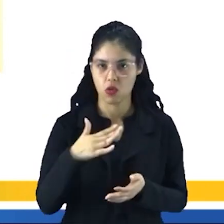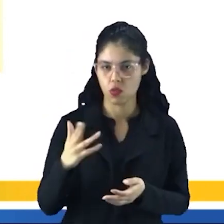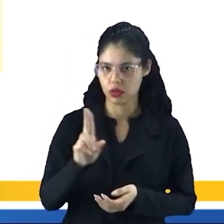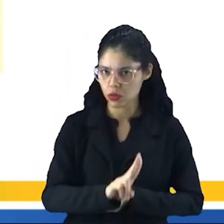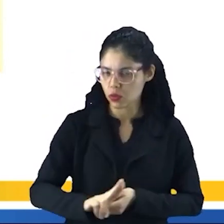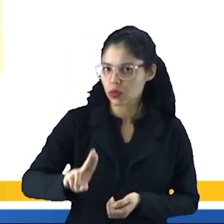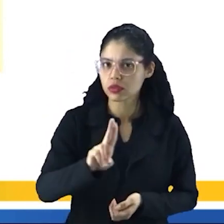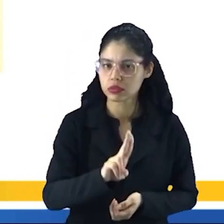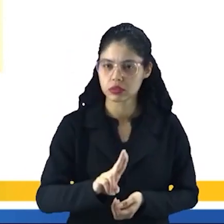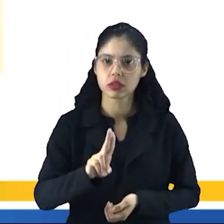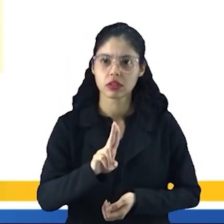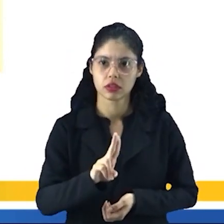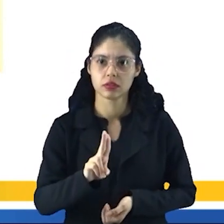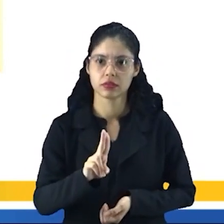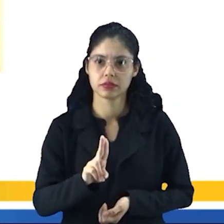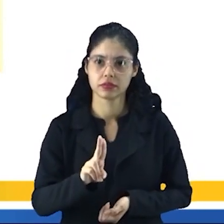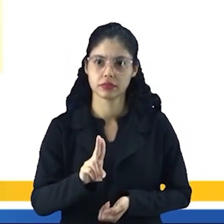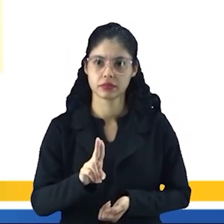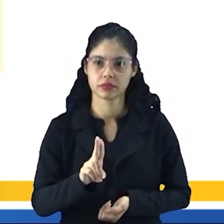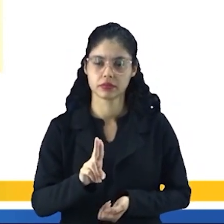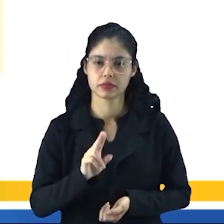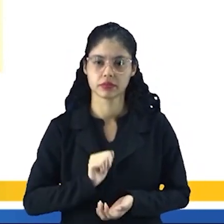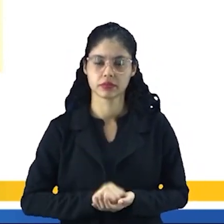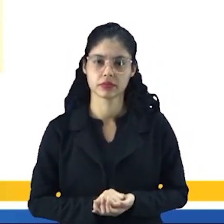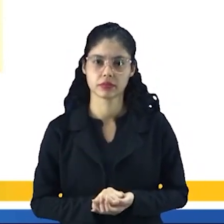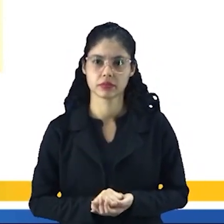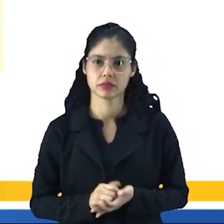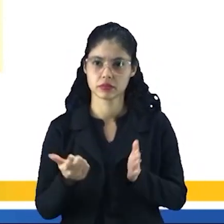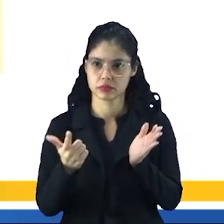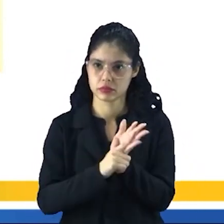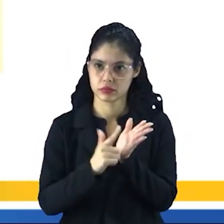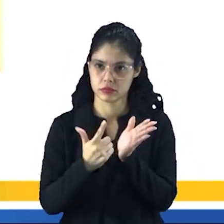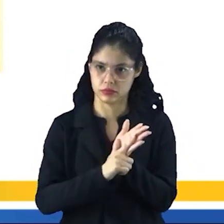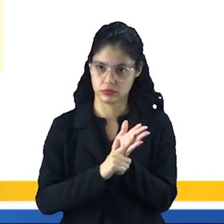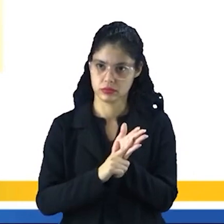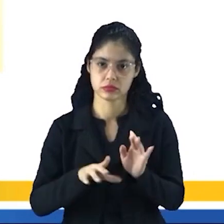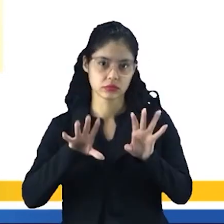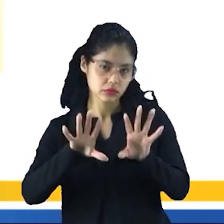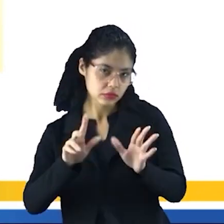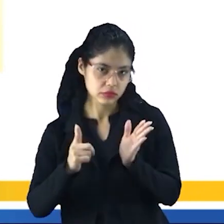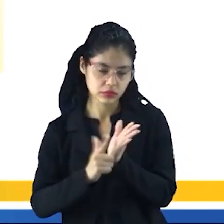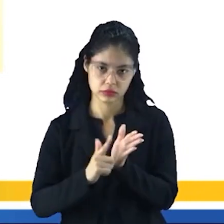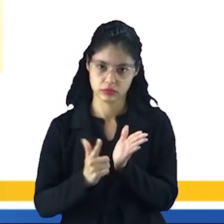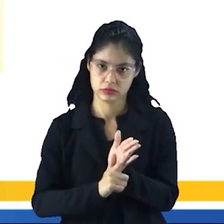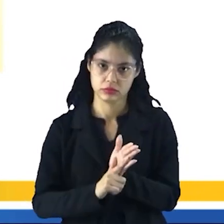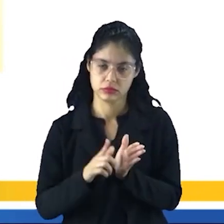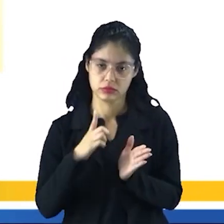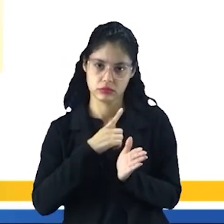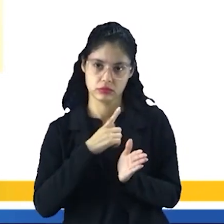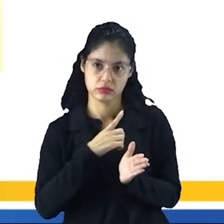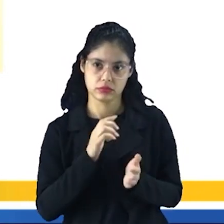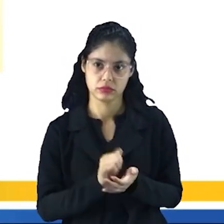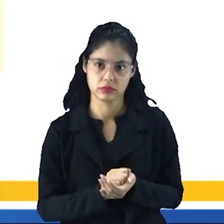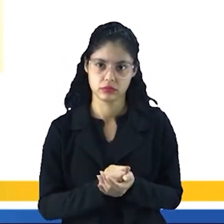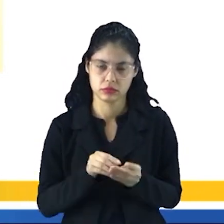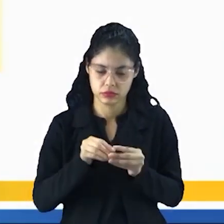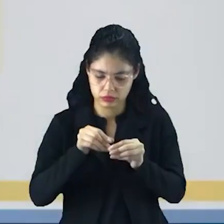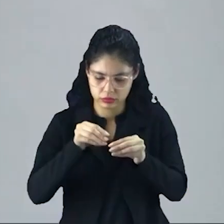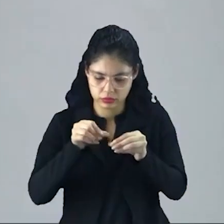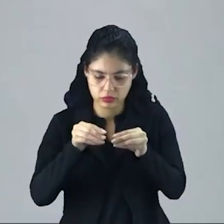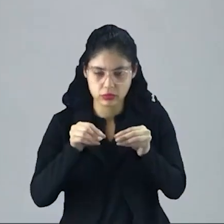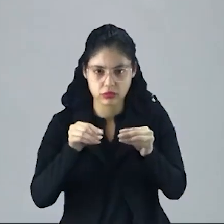quando você utiliza um papel, e nesse papel você vai ter uma